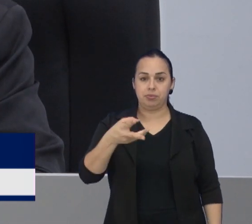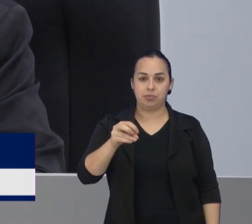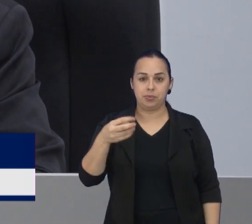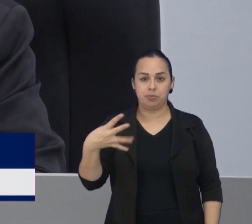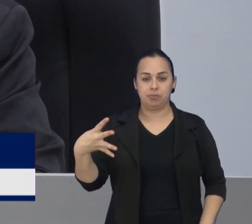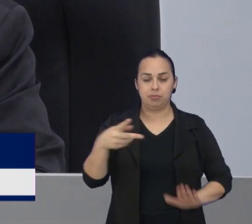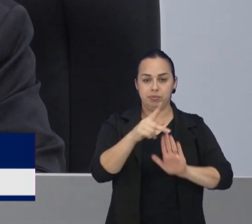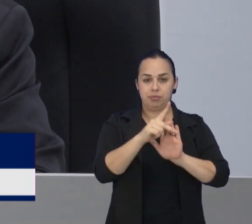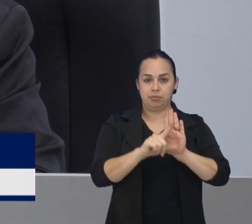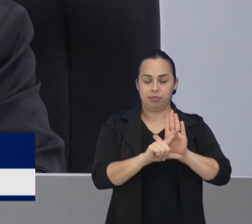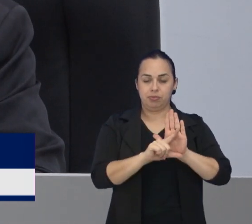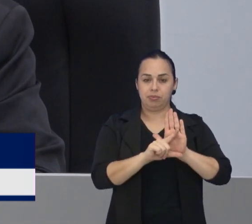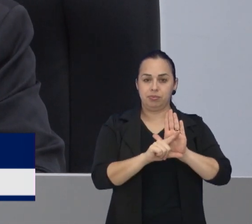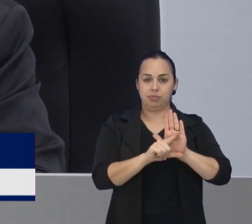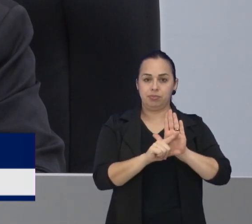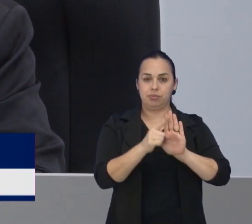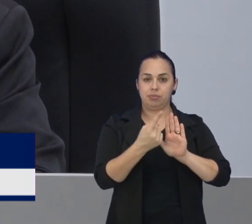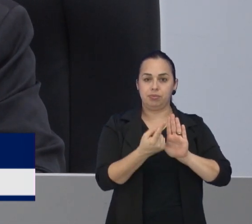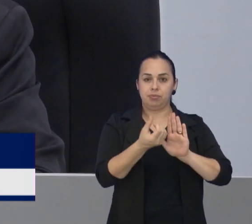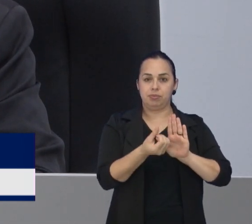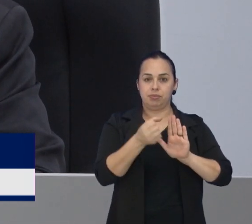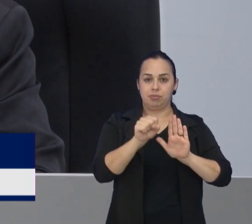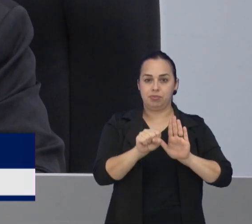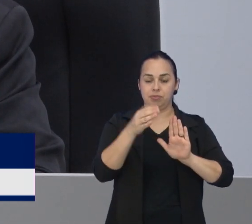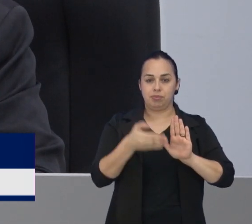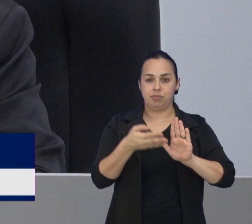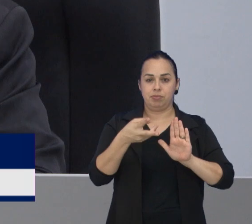6885/2024, projeto de lei número